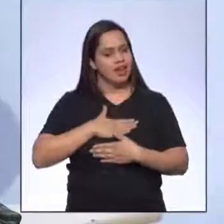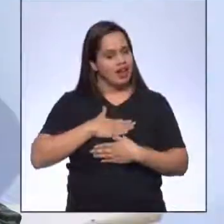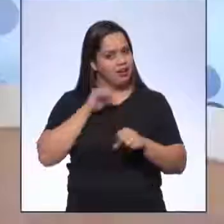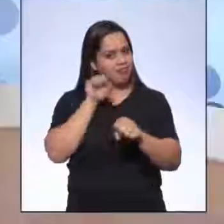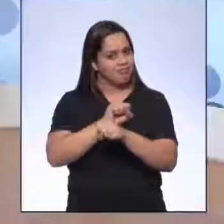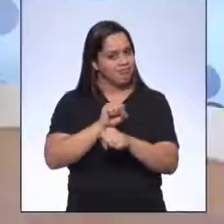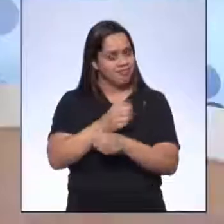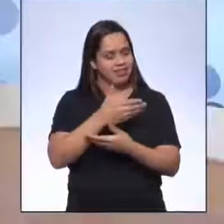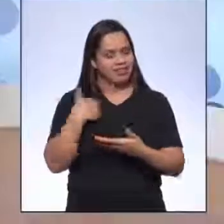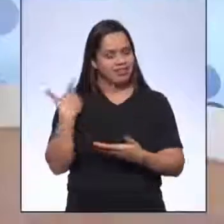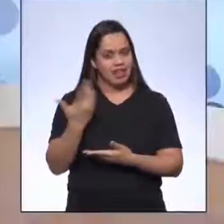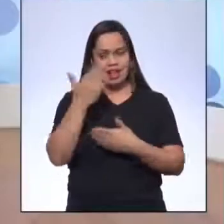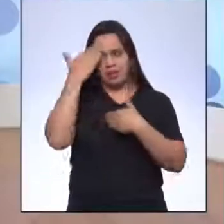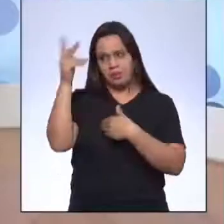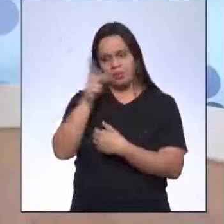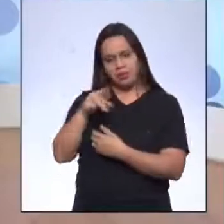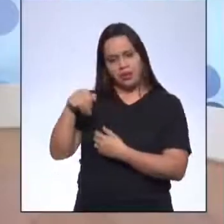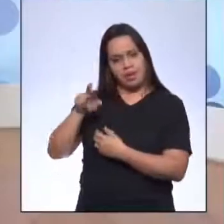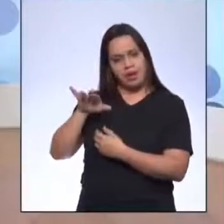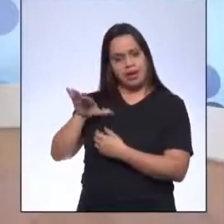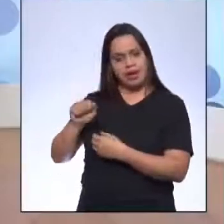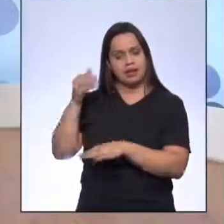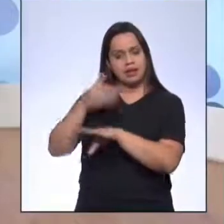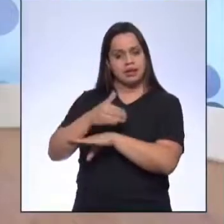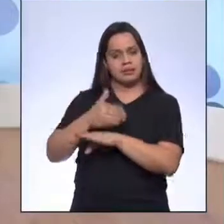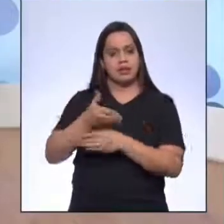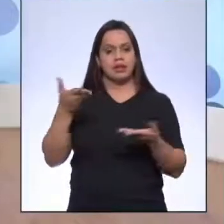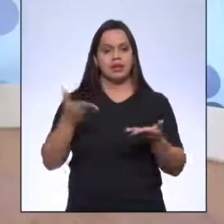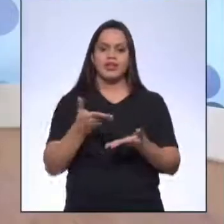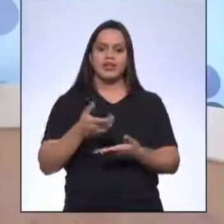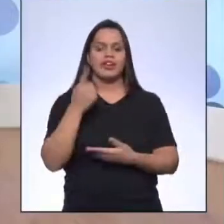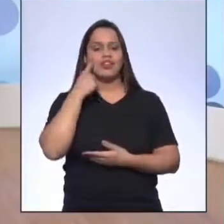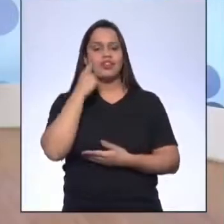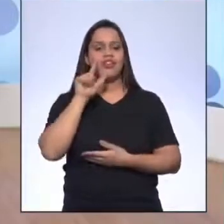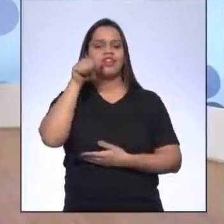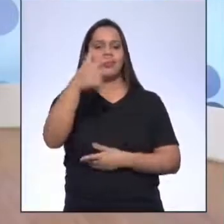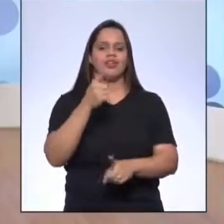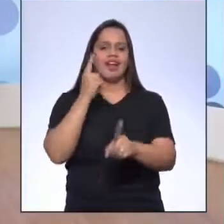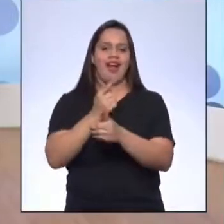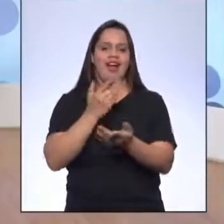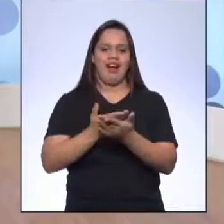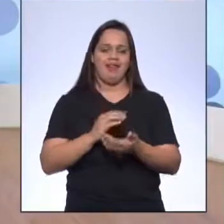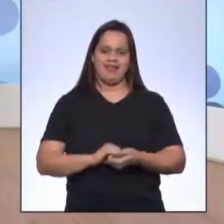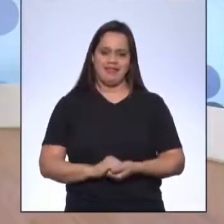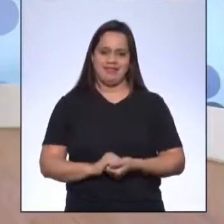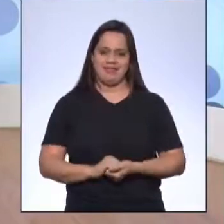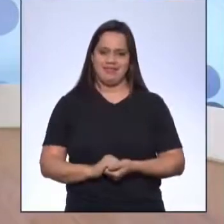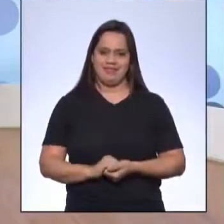Agradeço a professora Márcia, a participação dela. E a gente se vê na próxima aula.